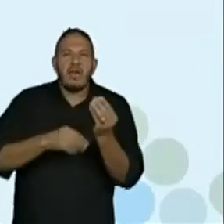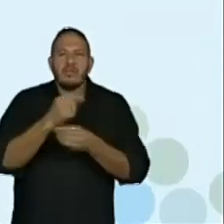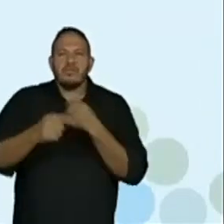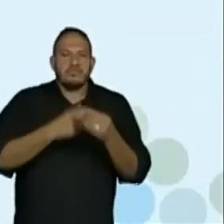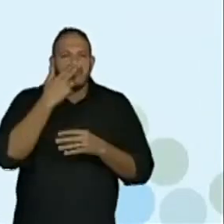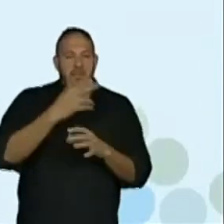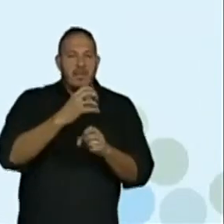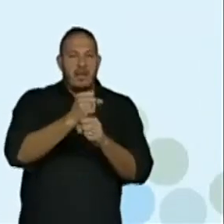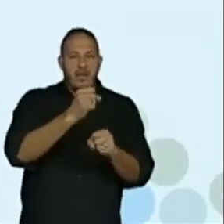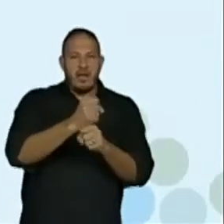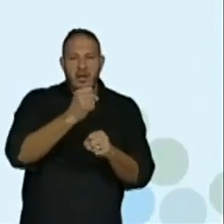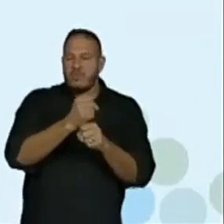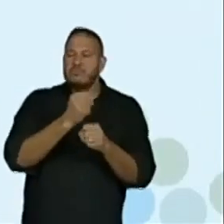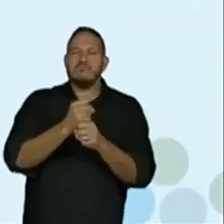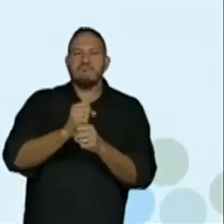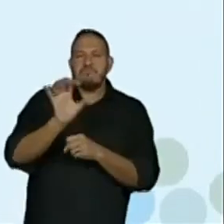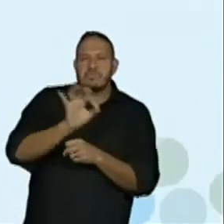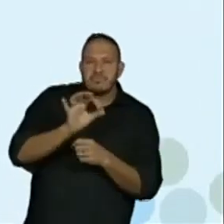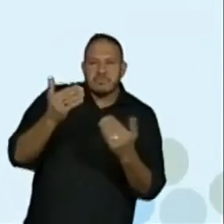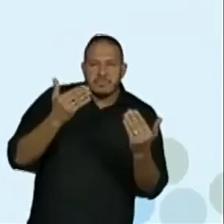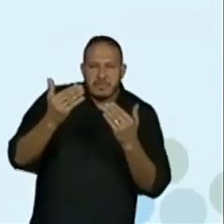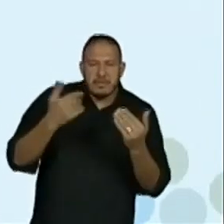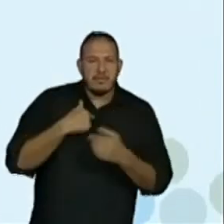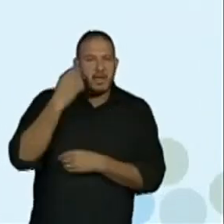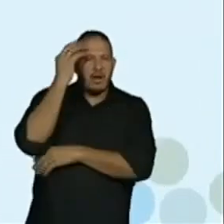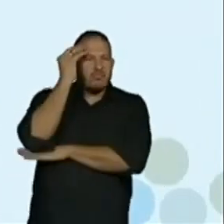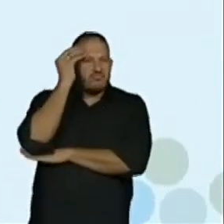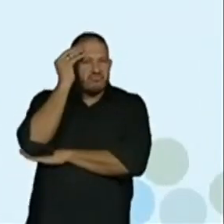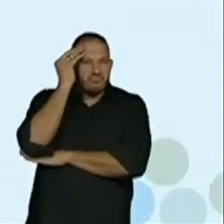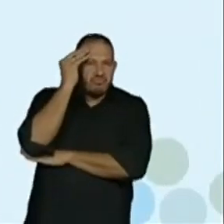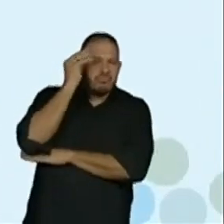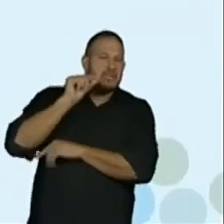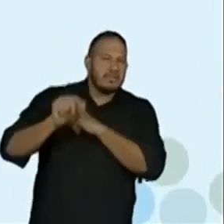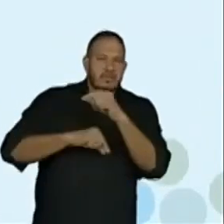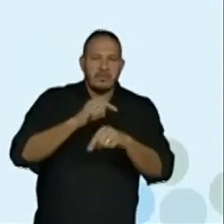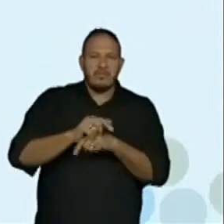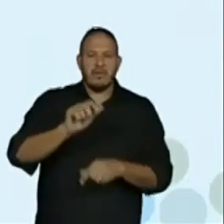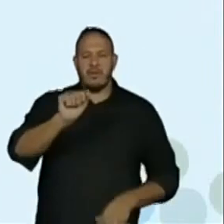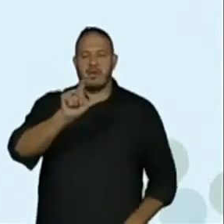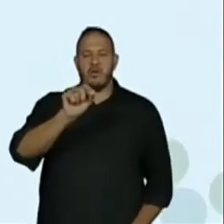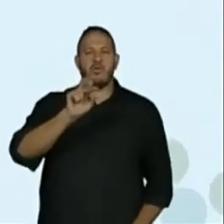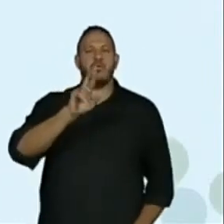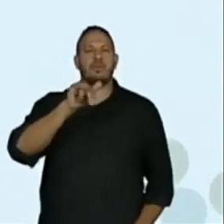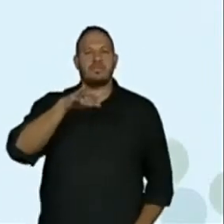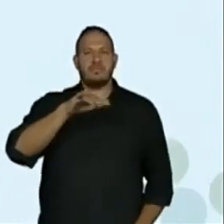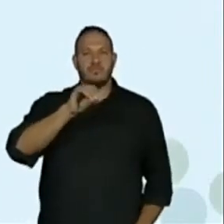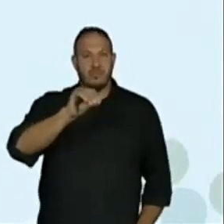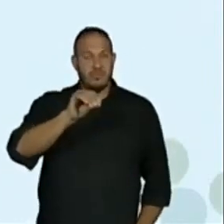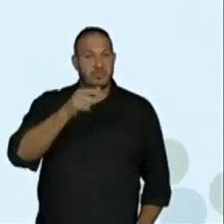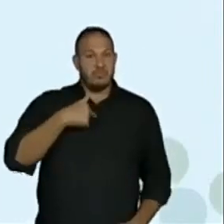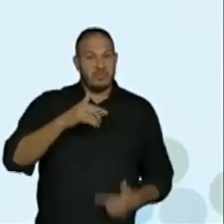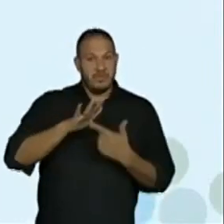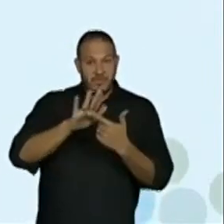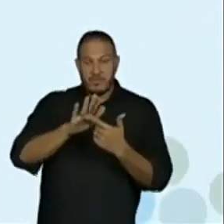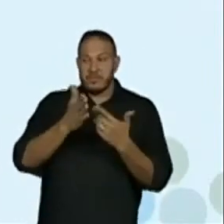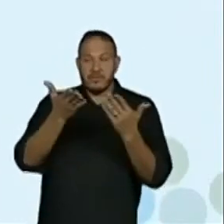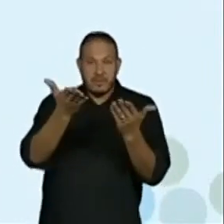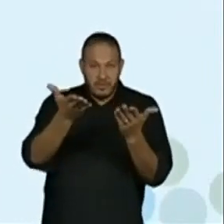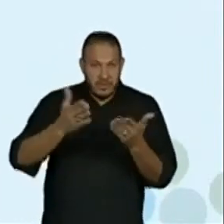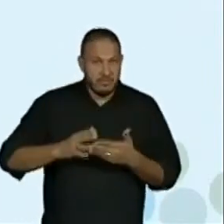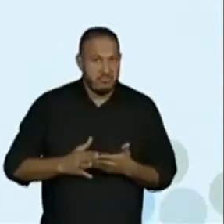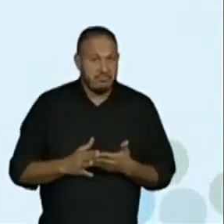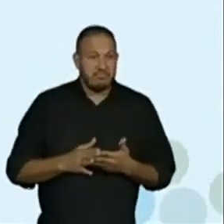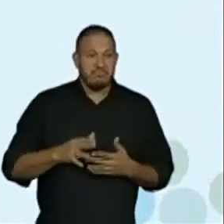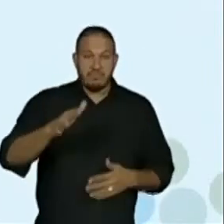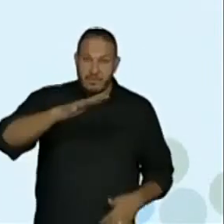por estimativa, cálculo mental e algoritmos. Eu vou destacar aqui